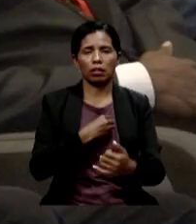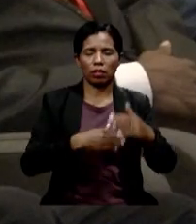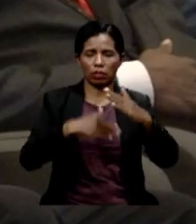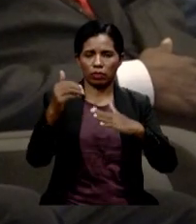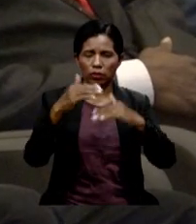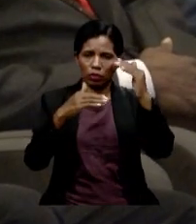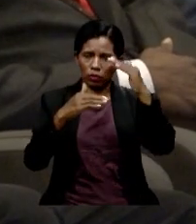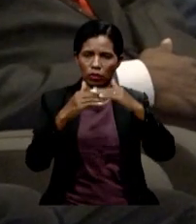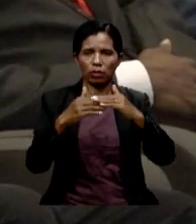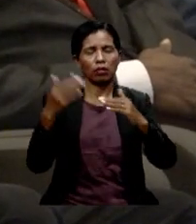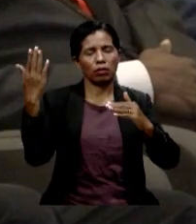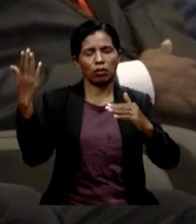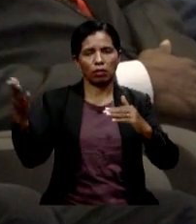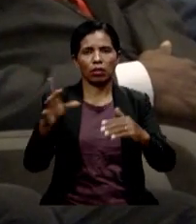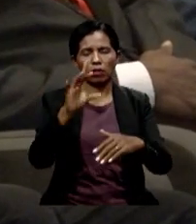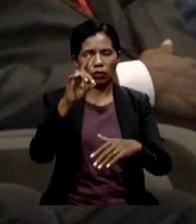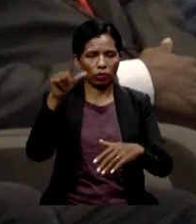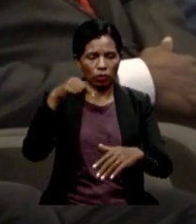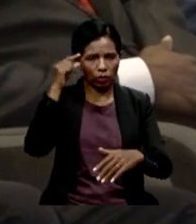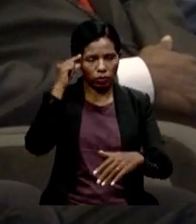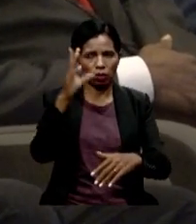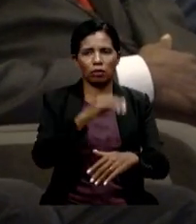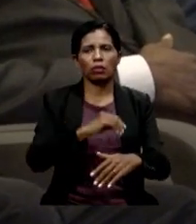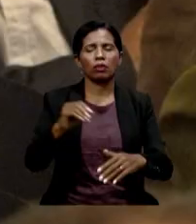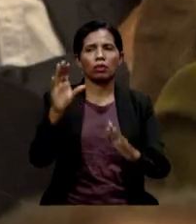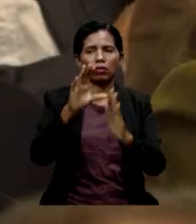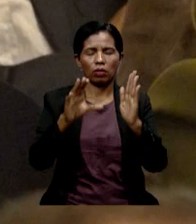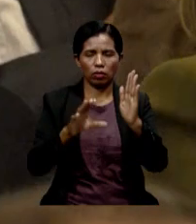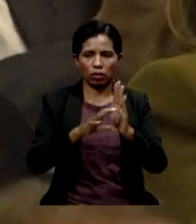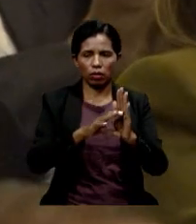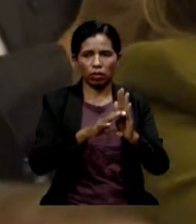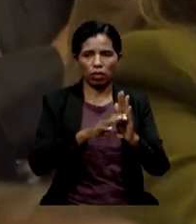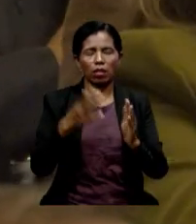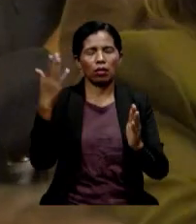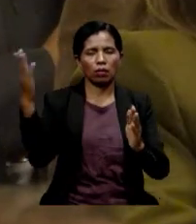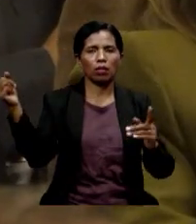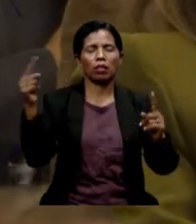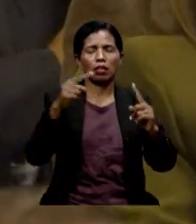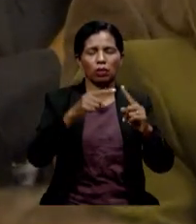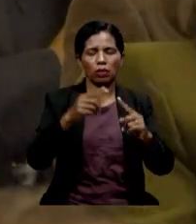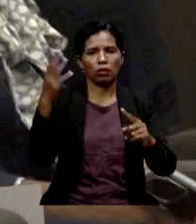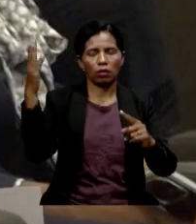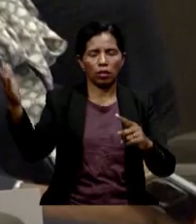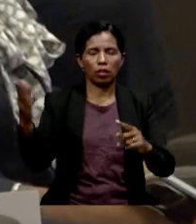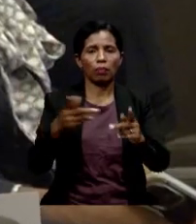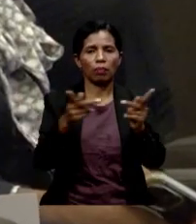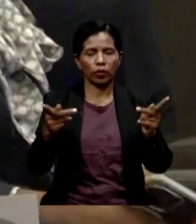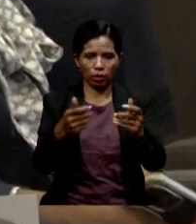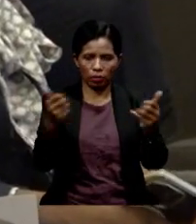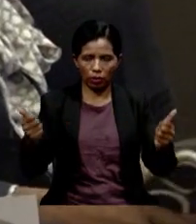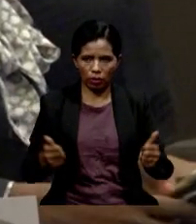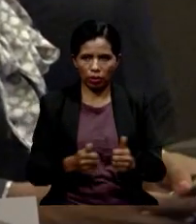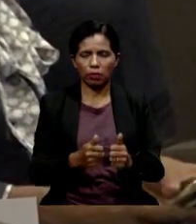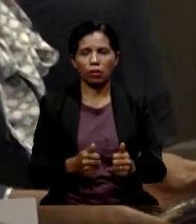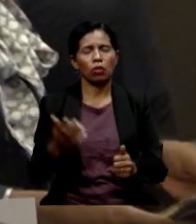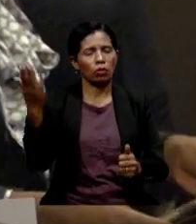né? E o mandato do 8º governo constitucional, linha cobertura para ona e a nível posto. E antes nem